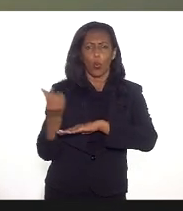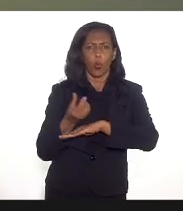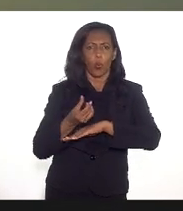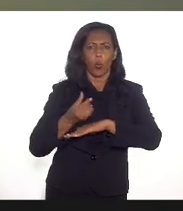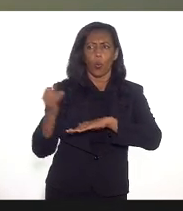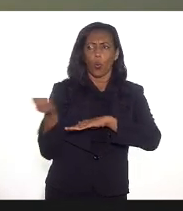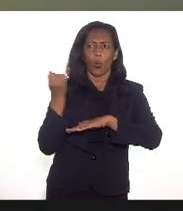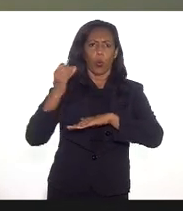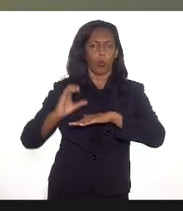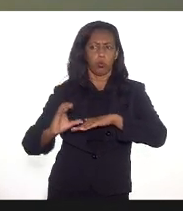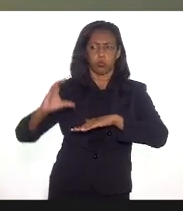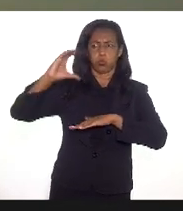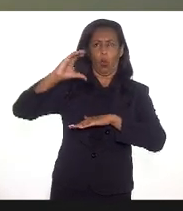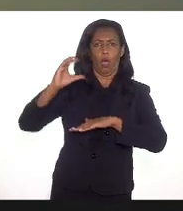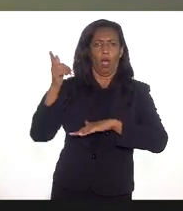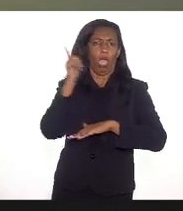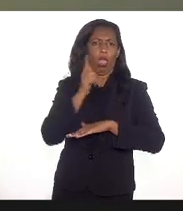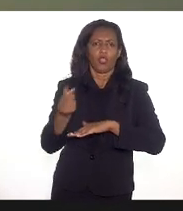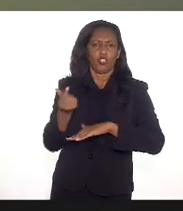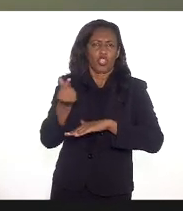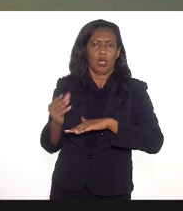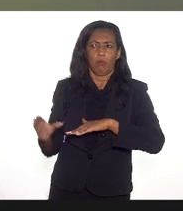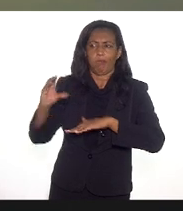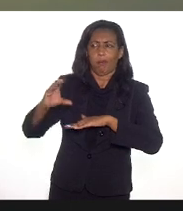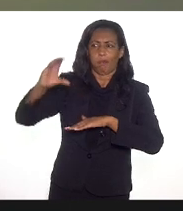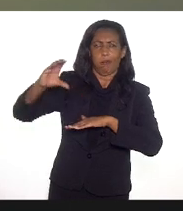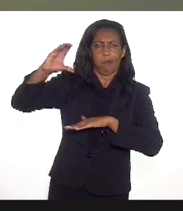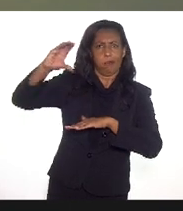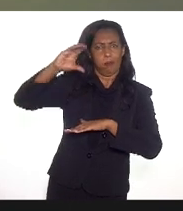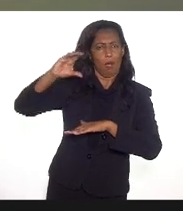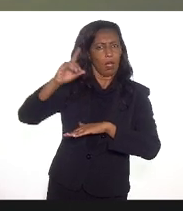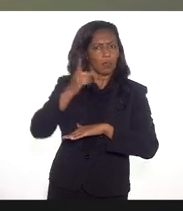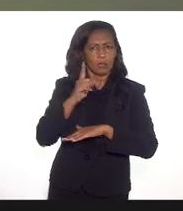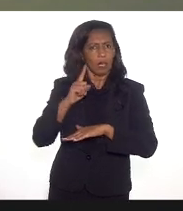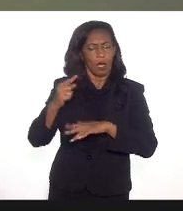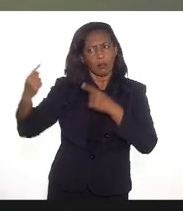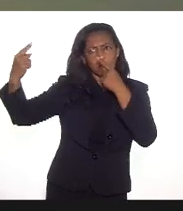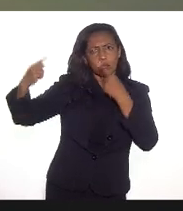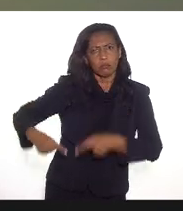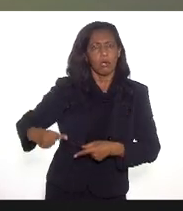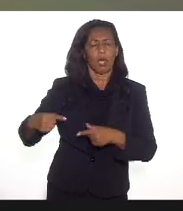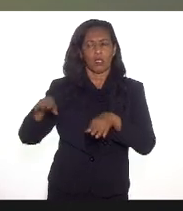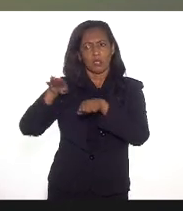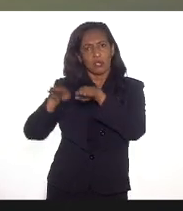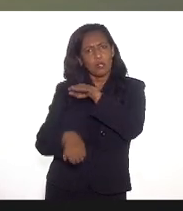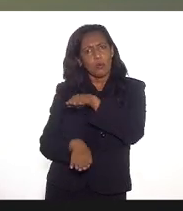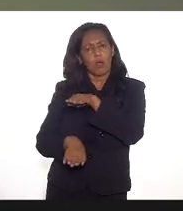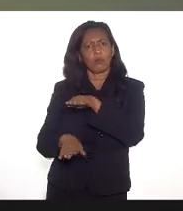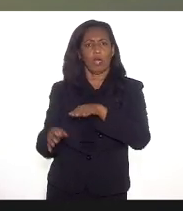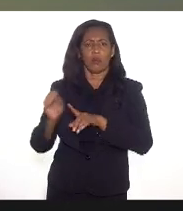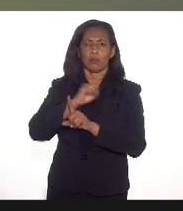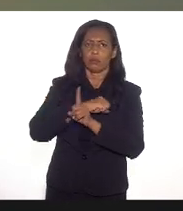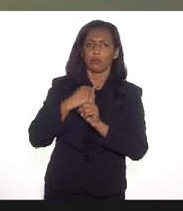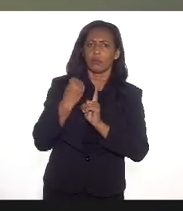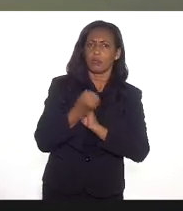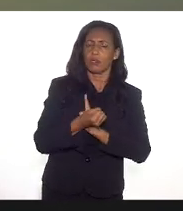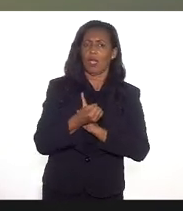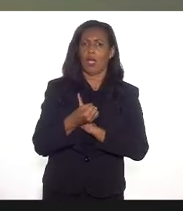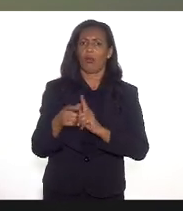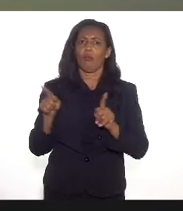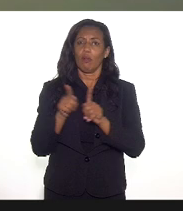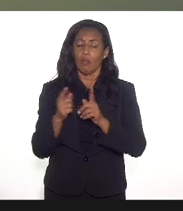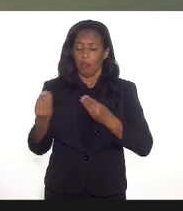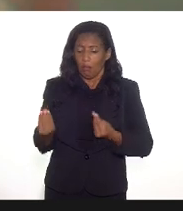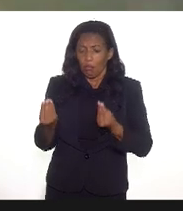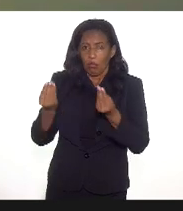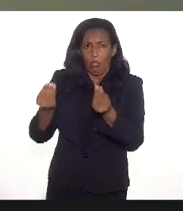Estado não existe para ganhar dinheiro, o Estado existe para enfrentar as desigualdades sociais e para